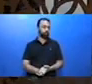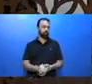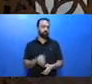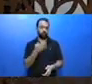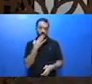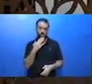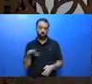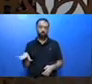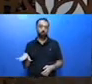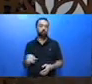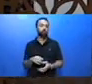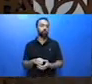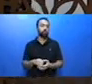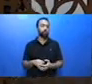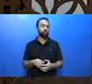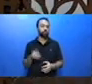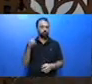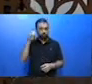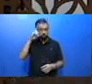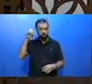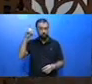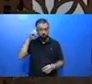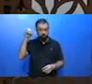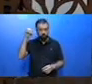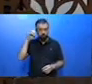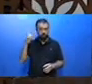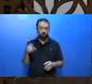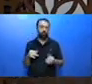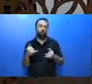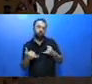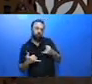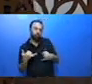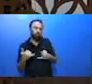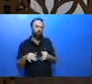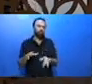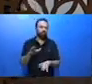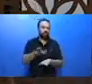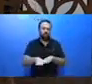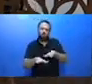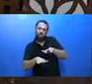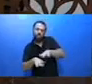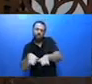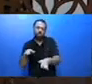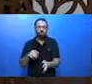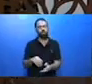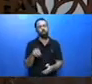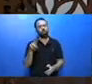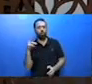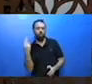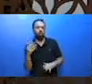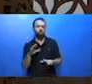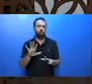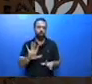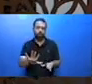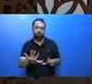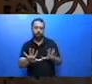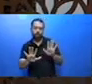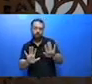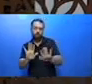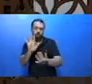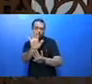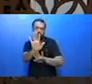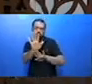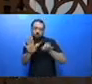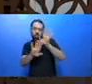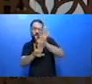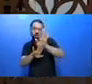assim, no cotidiano, ela brinca, ela marca passo, ela marca com a mãozinha, é a